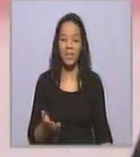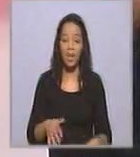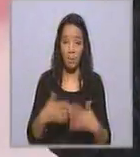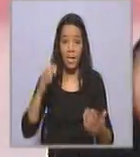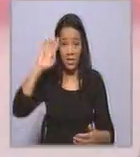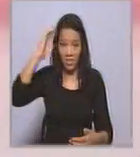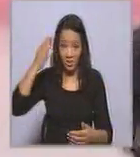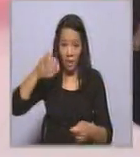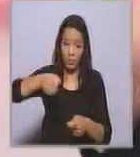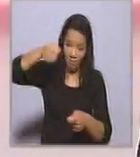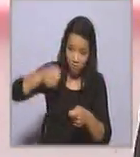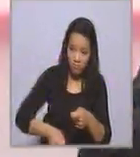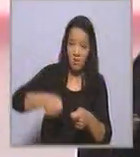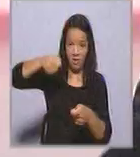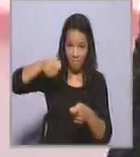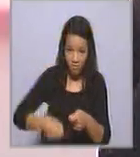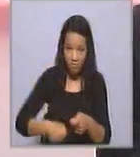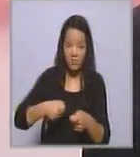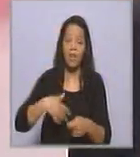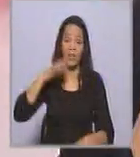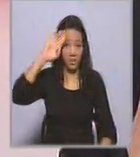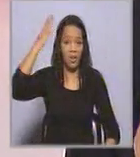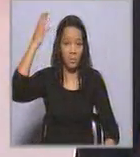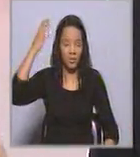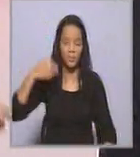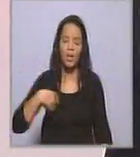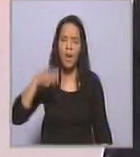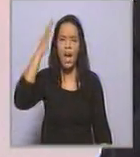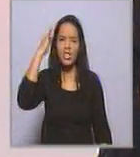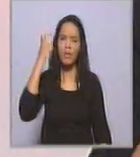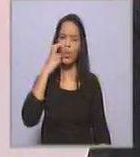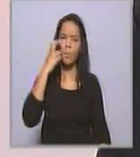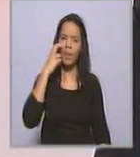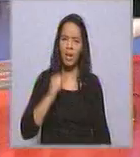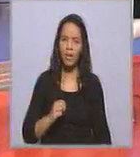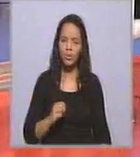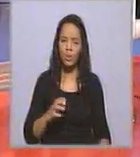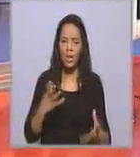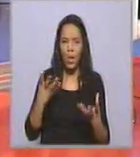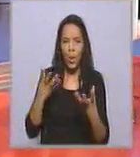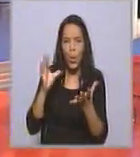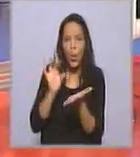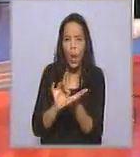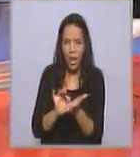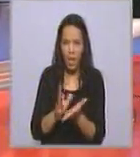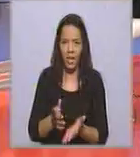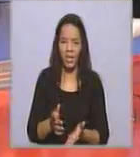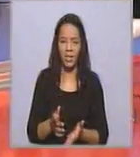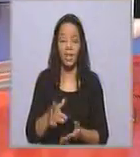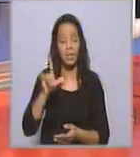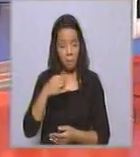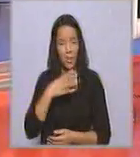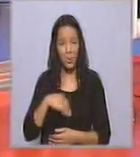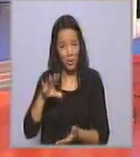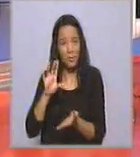Estamos a dar a tarraxa, minha amiga, que era aquilo. Já, eu achava que uma lata era mais coladeira, estava-me aqui. Não. Também gosto de uma boa